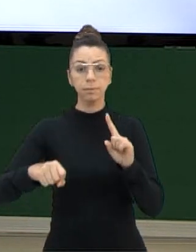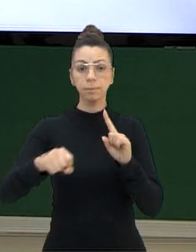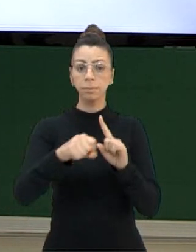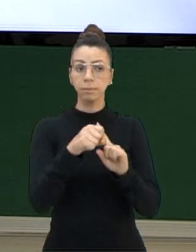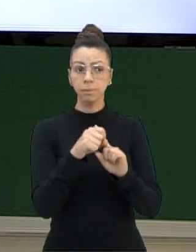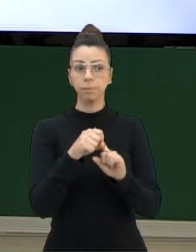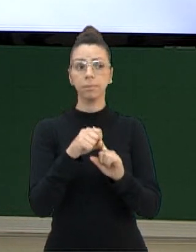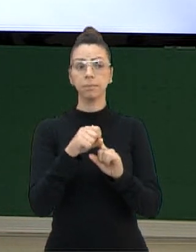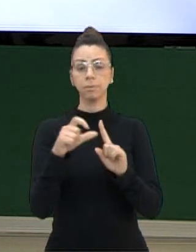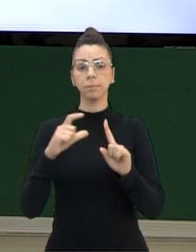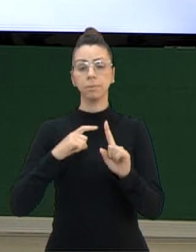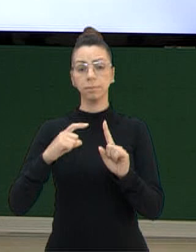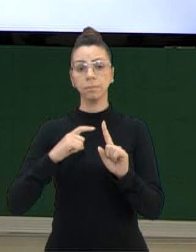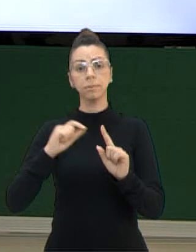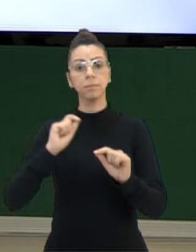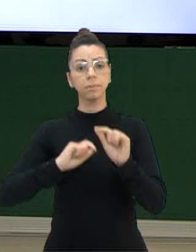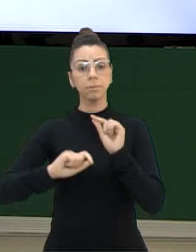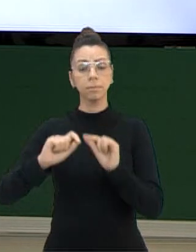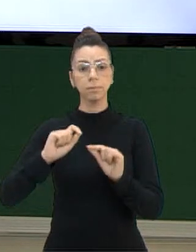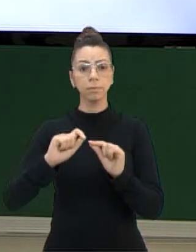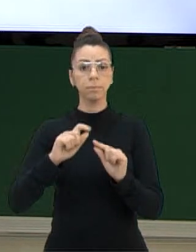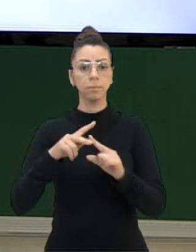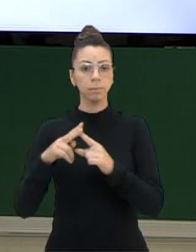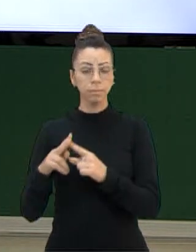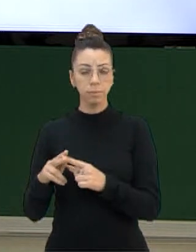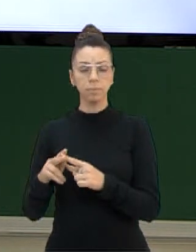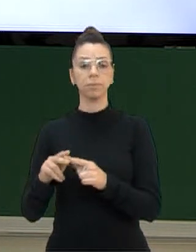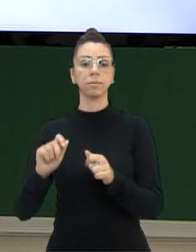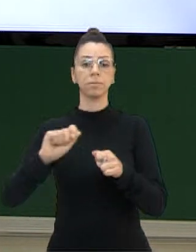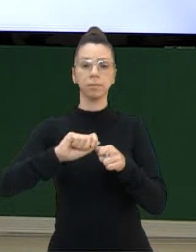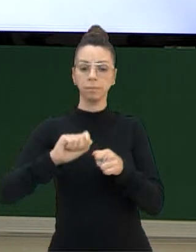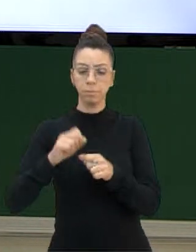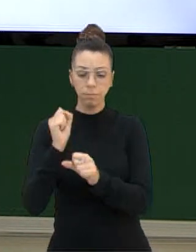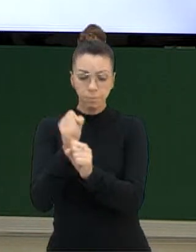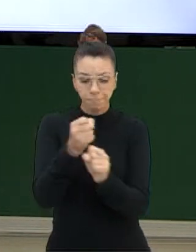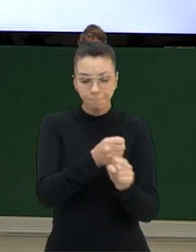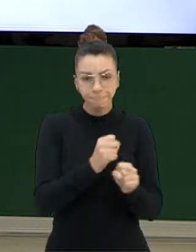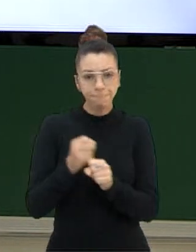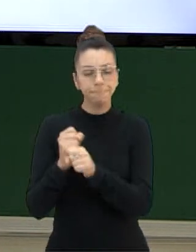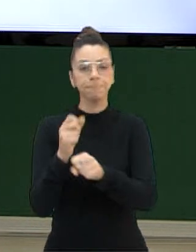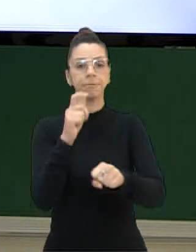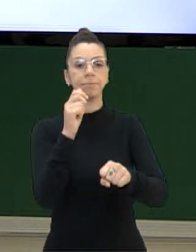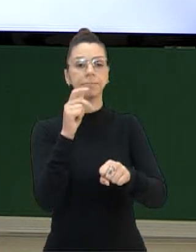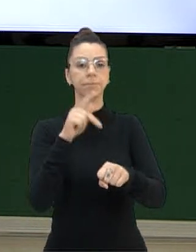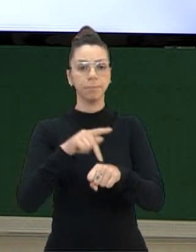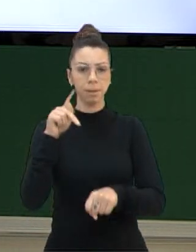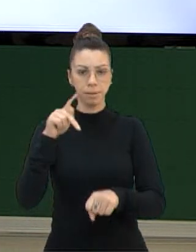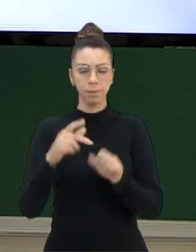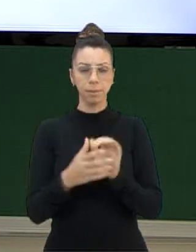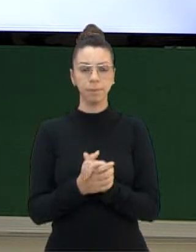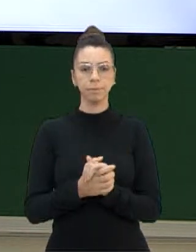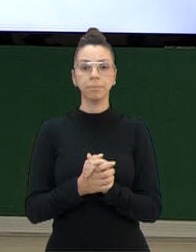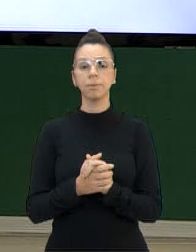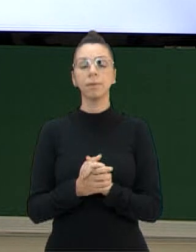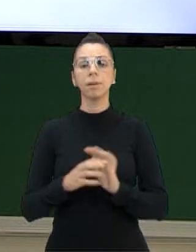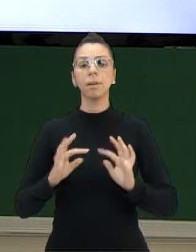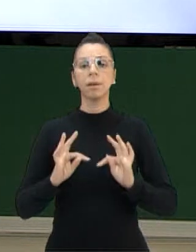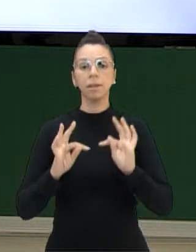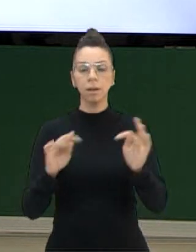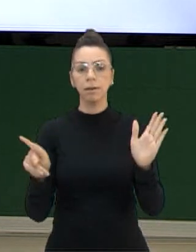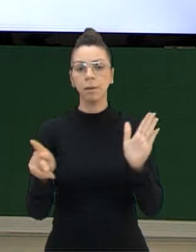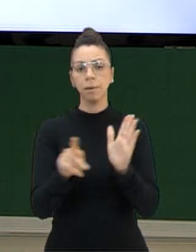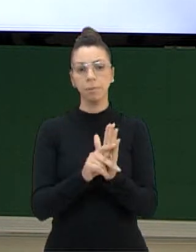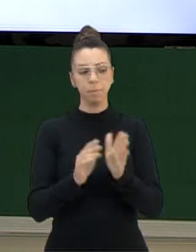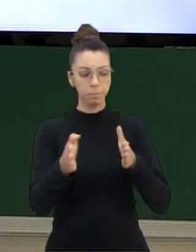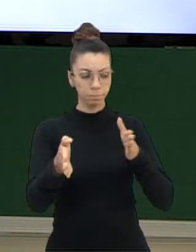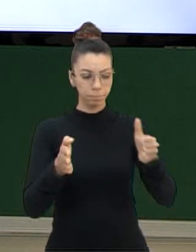como ferramentas hechas de piedra, era a tecnologia para aquele momento. Então vocês vão observar aqui, especialmente o